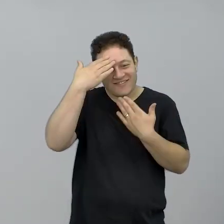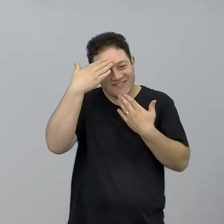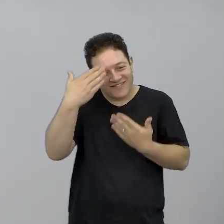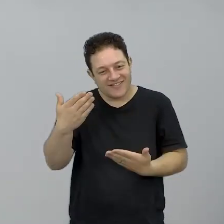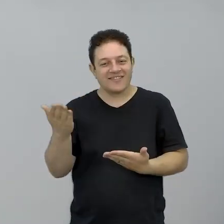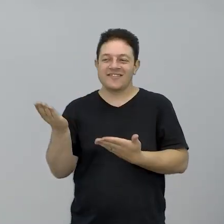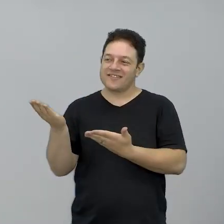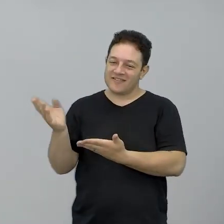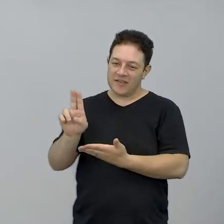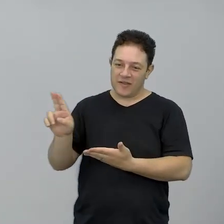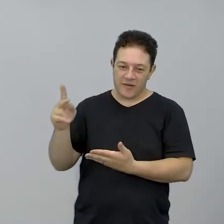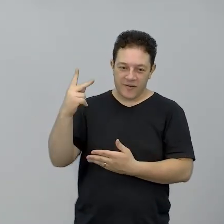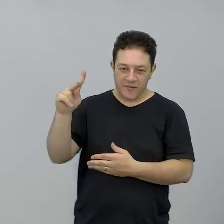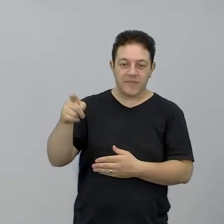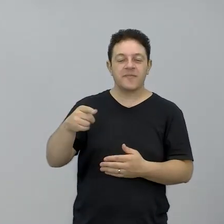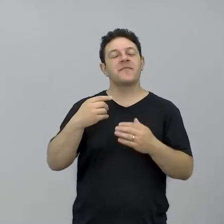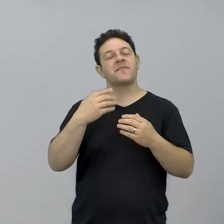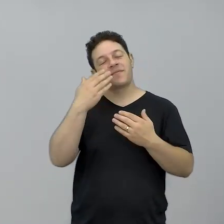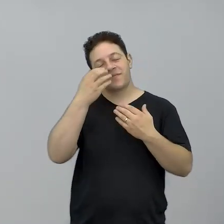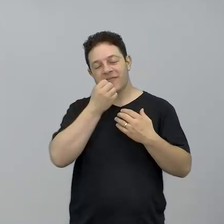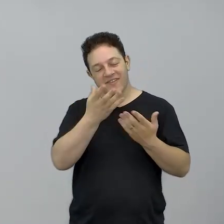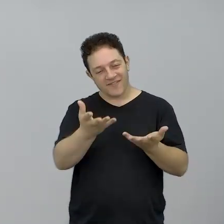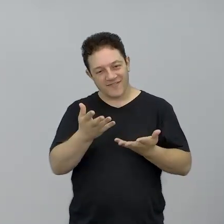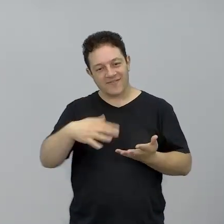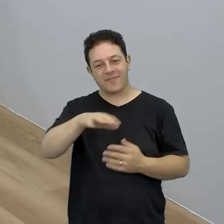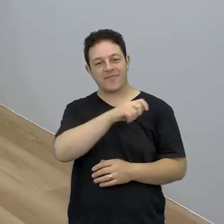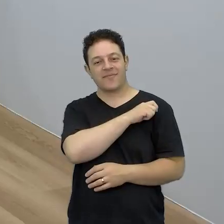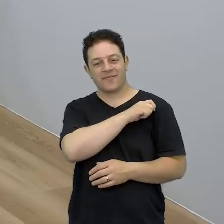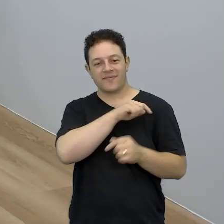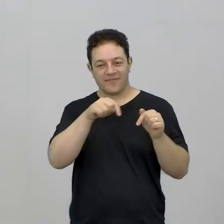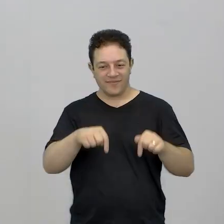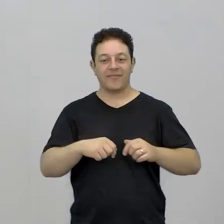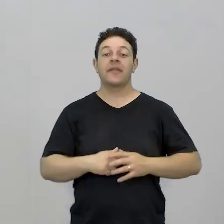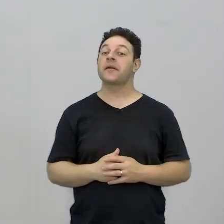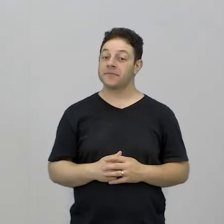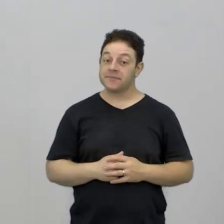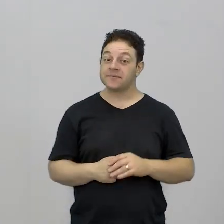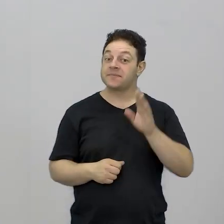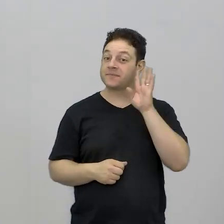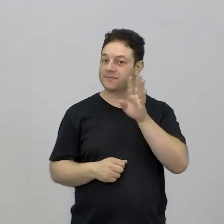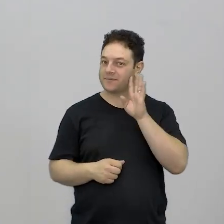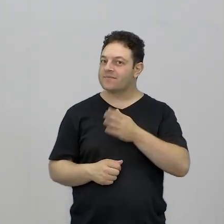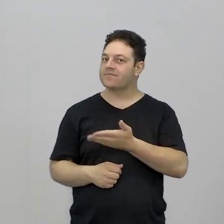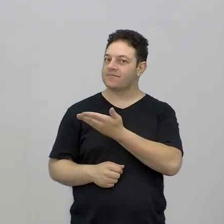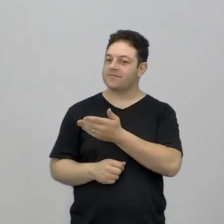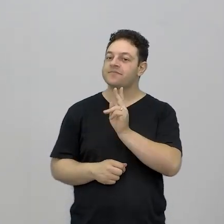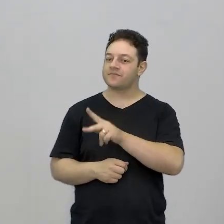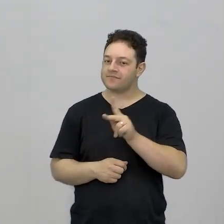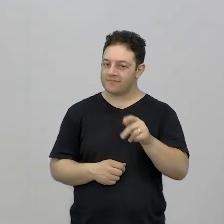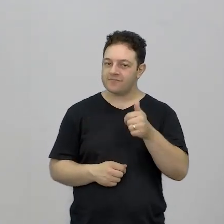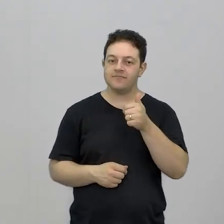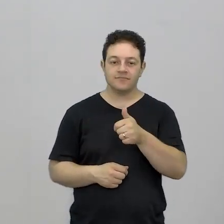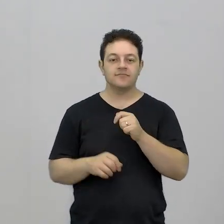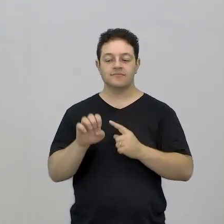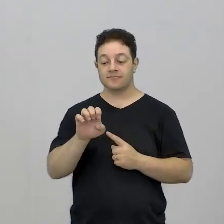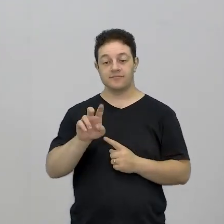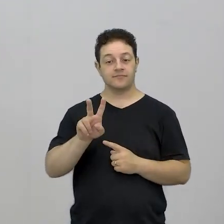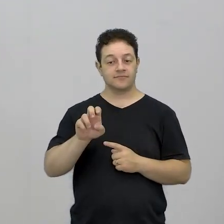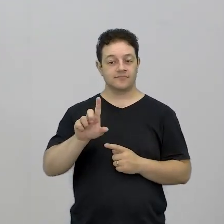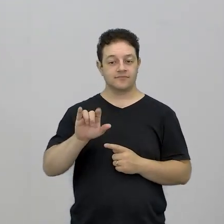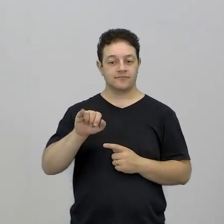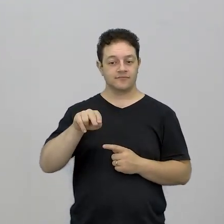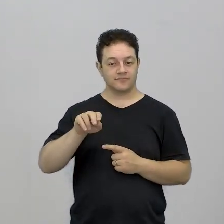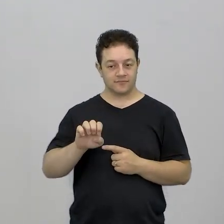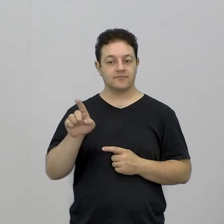Olá, pessoal. Bem-vindos à aula. Que legal, então, olha só, né, a professora aí, olha, gente, a professora Eveline aí junto